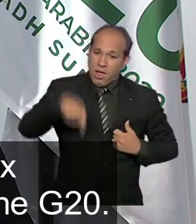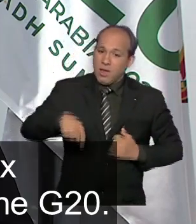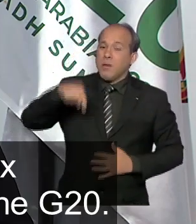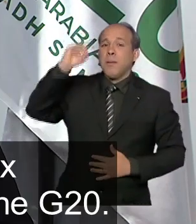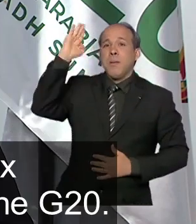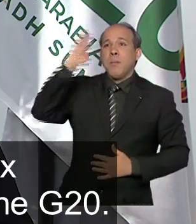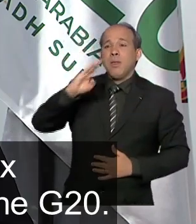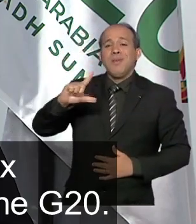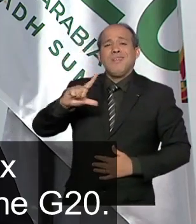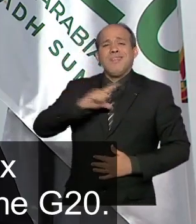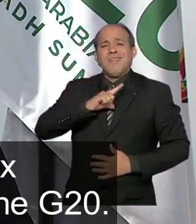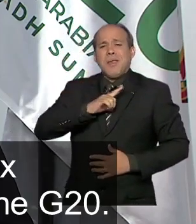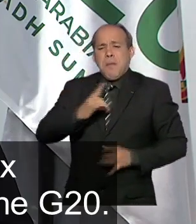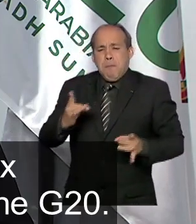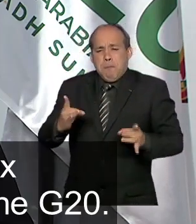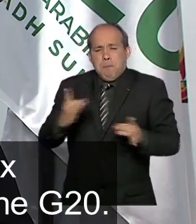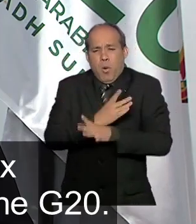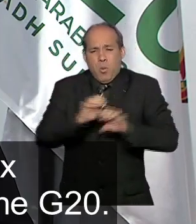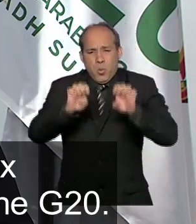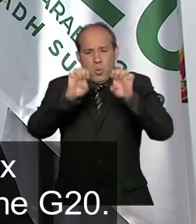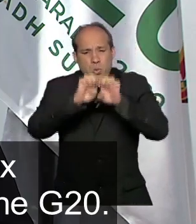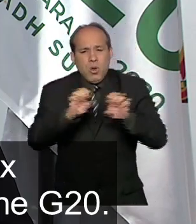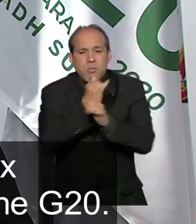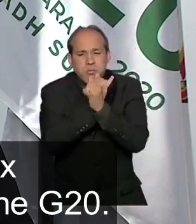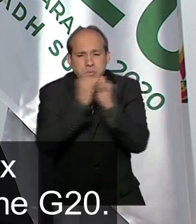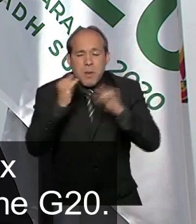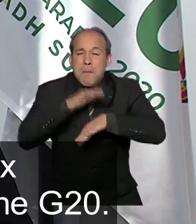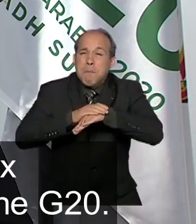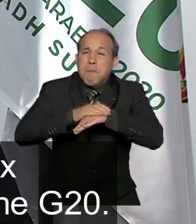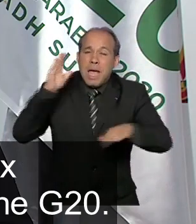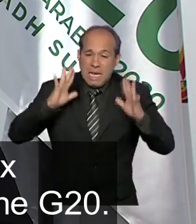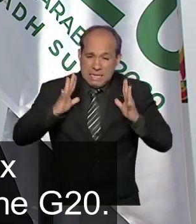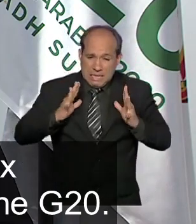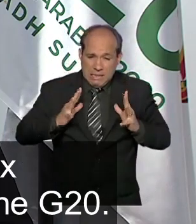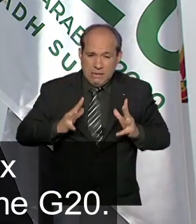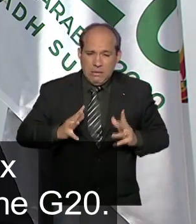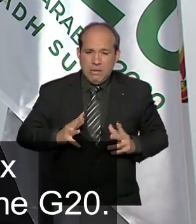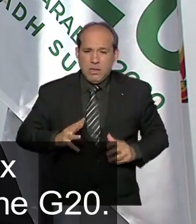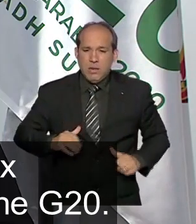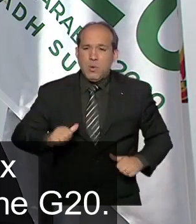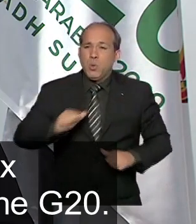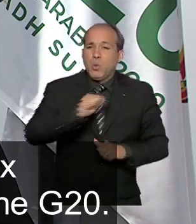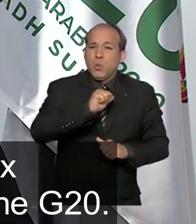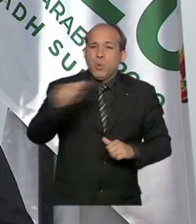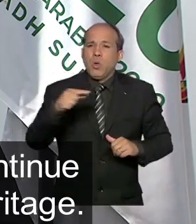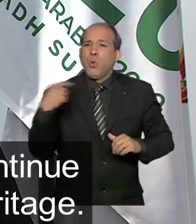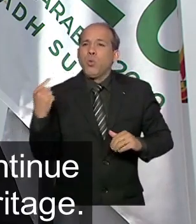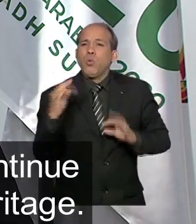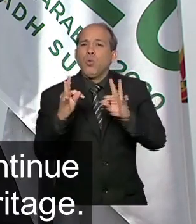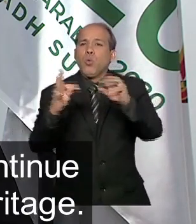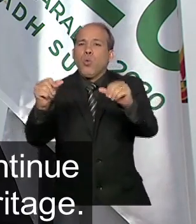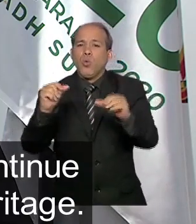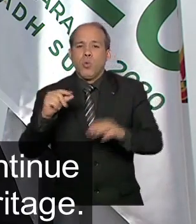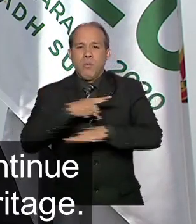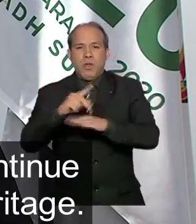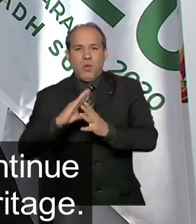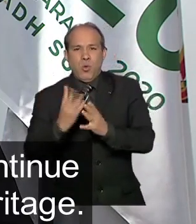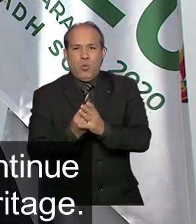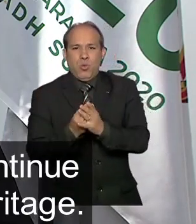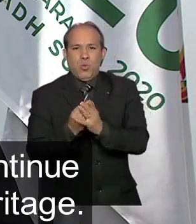possui a matriz energética mais limpa entre os países integrantes do G20